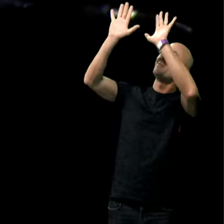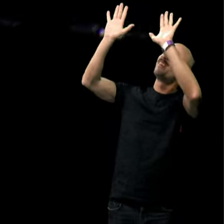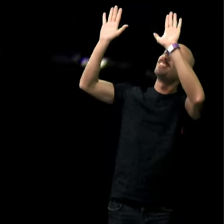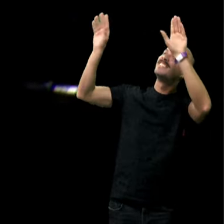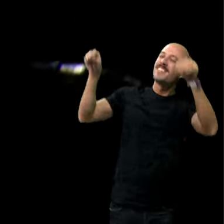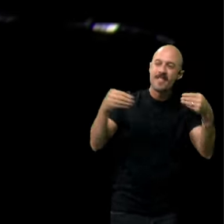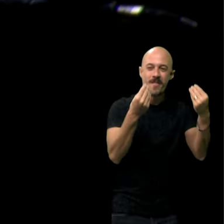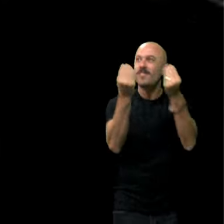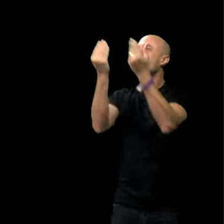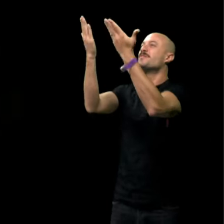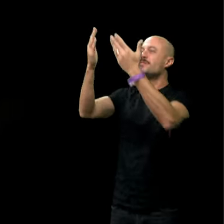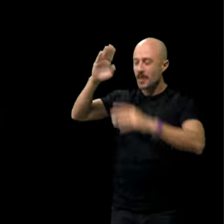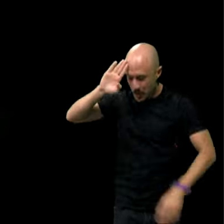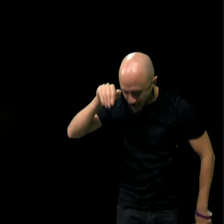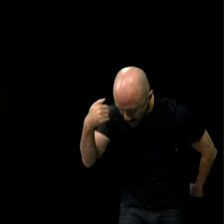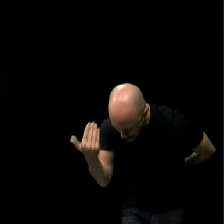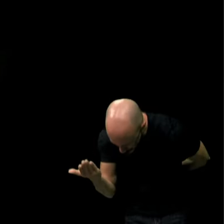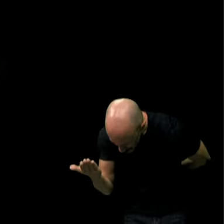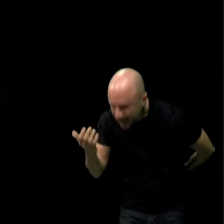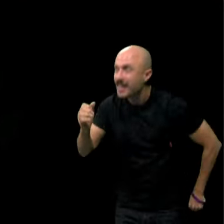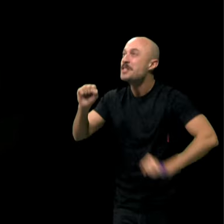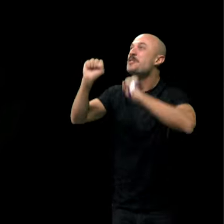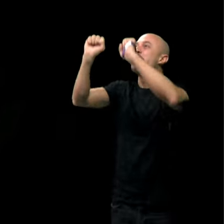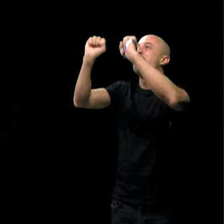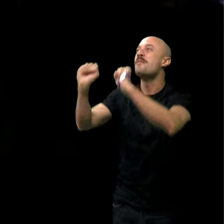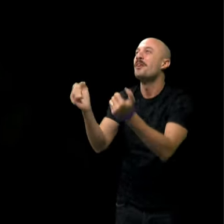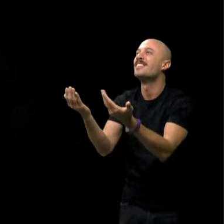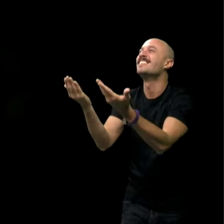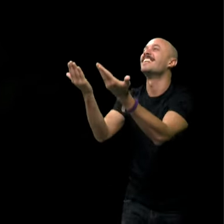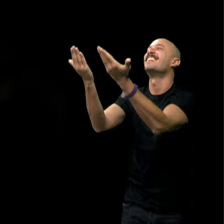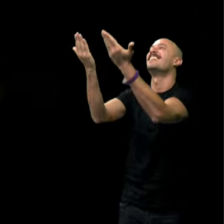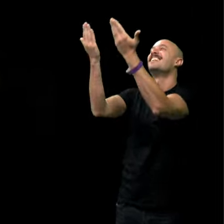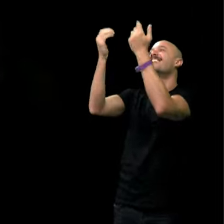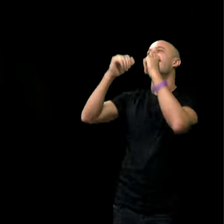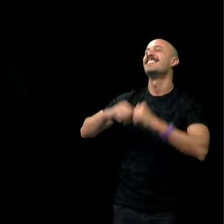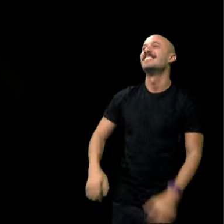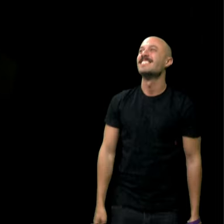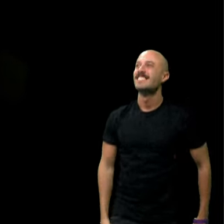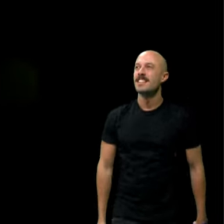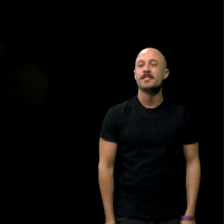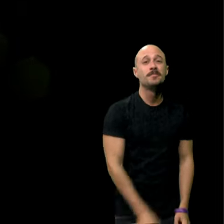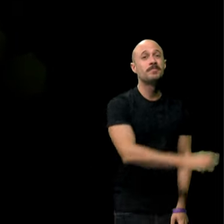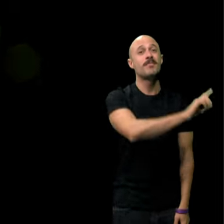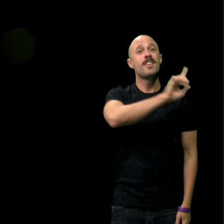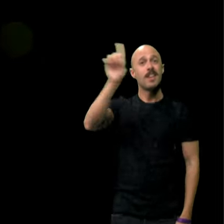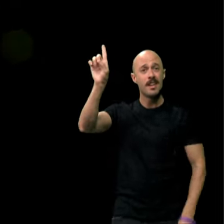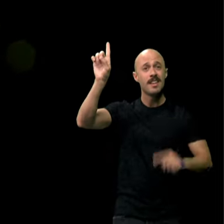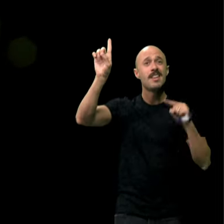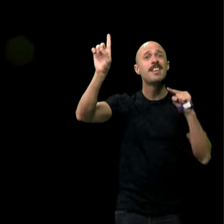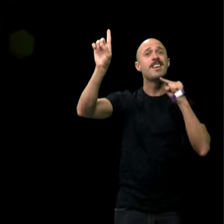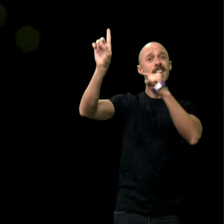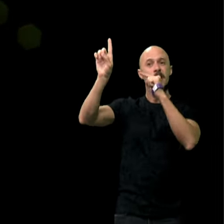glória, seja honra e o poder.